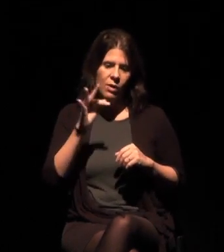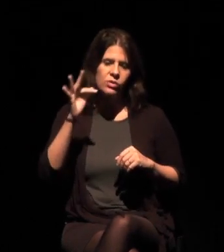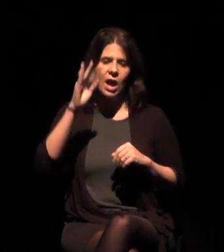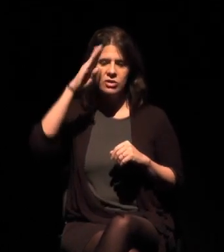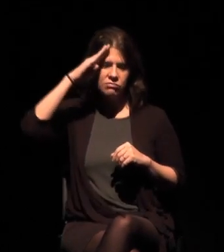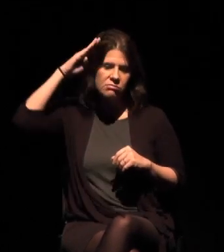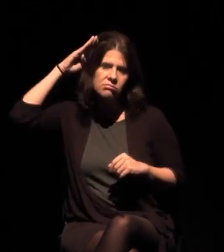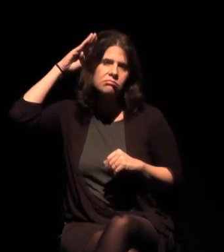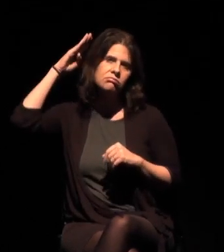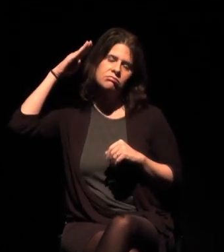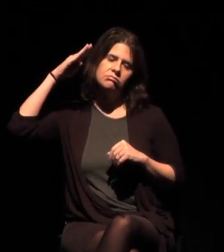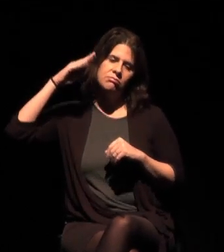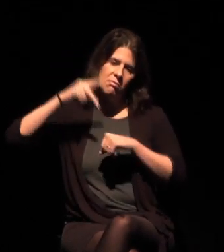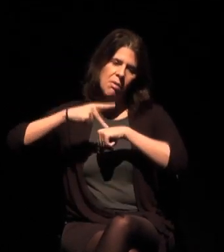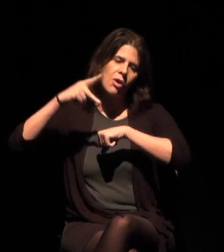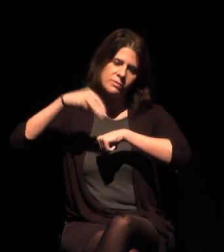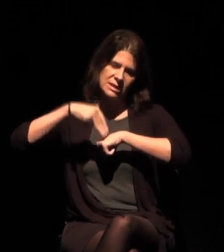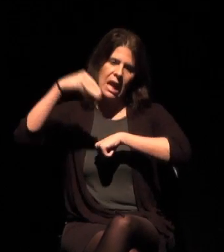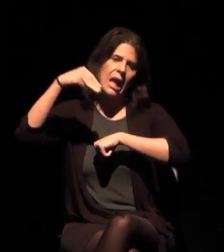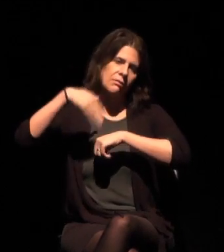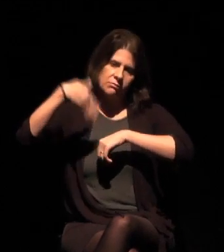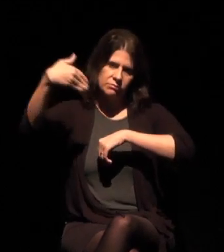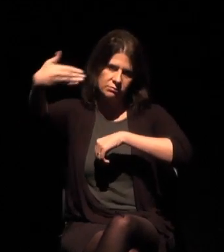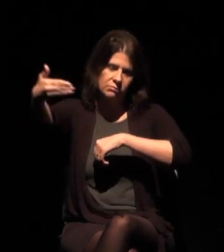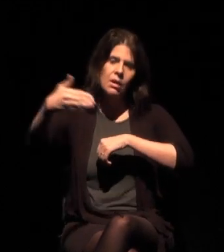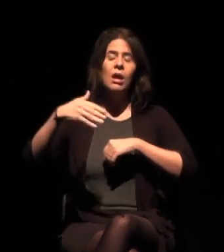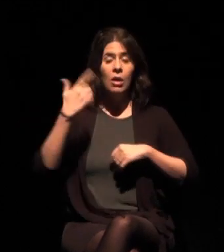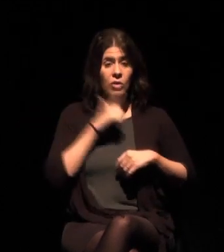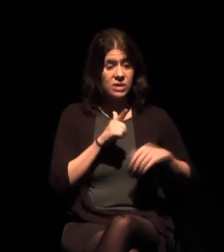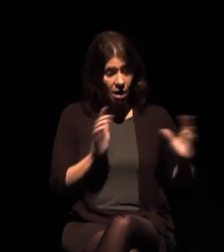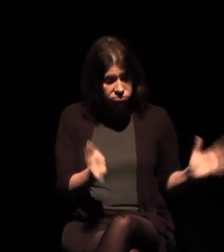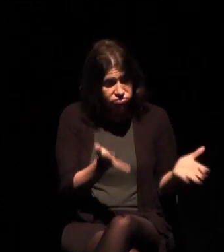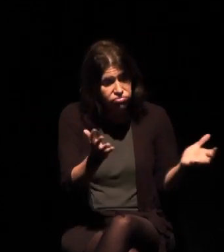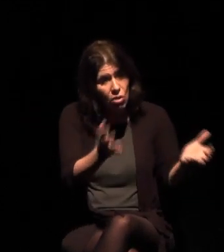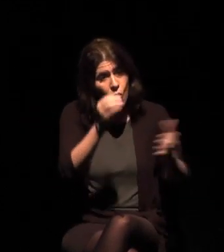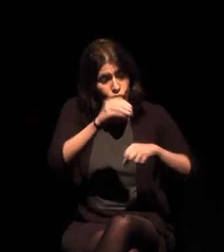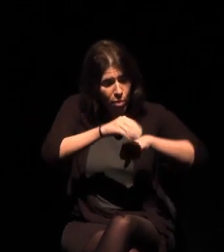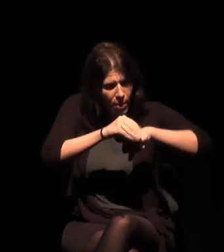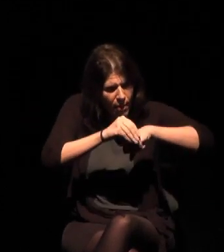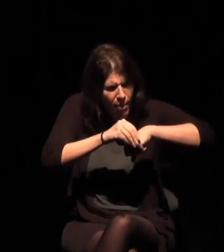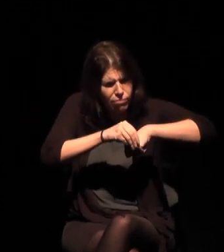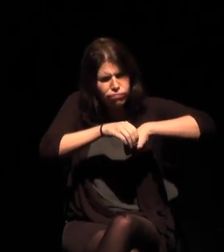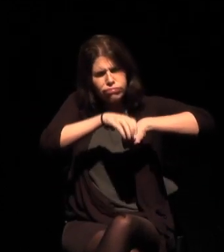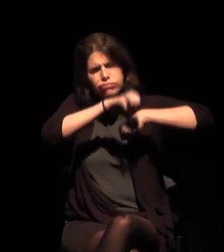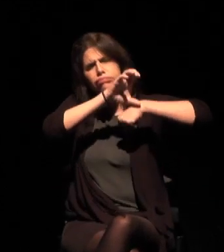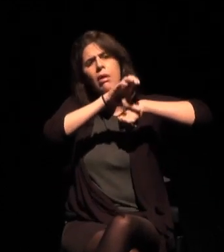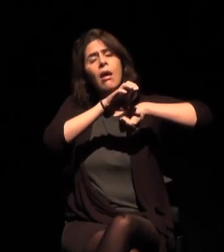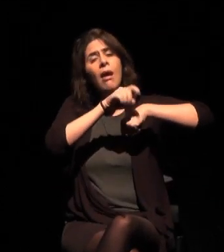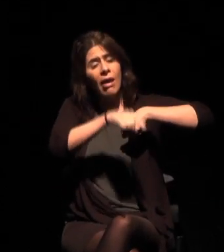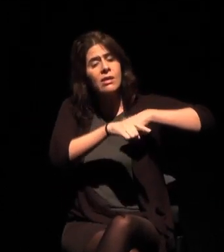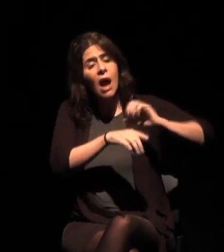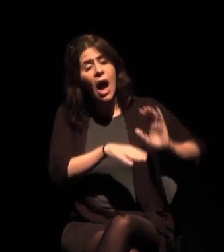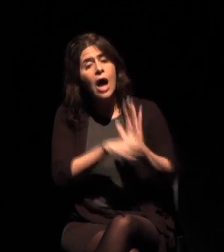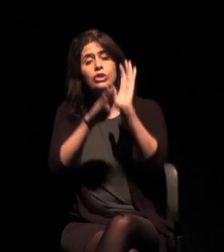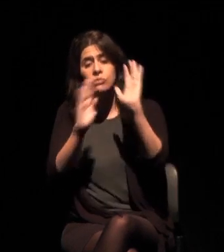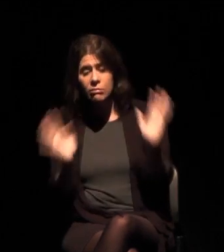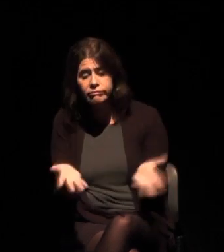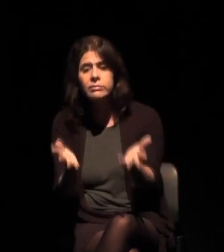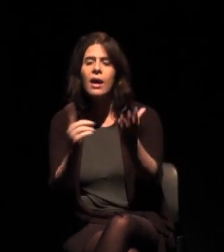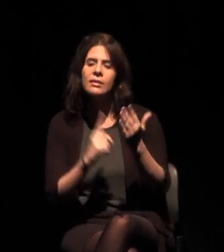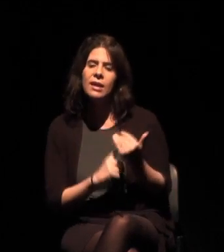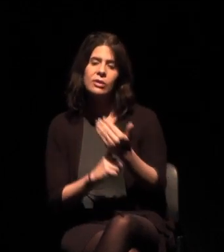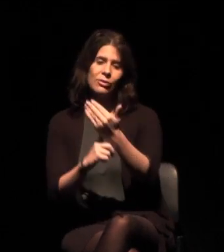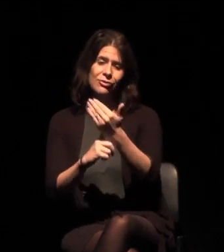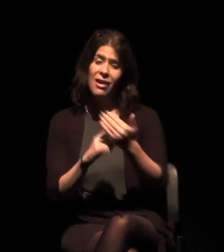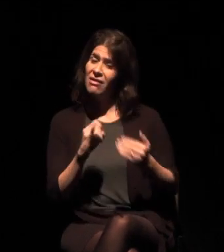ela própria muito sólida e um conhecimento que permita essa inovação tecnológica porque senão ficamos mesmo